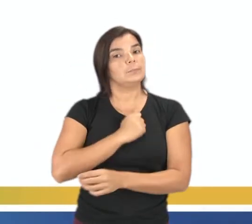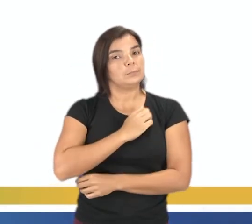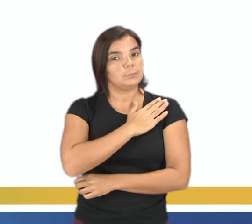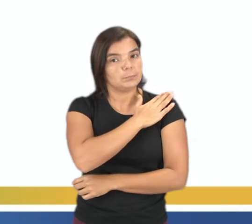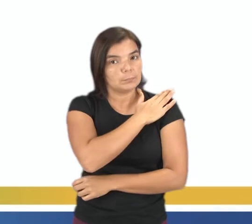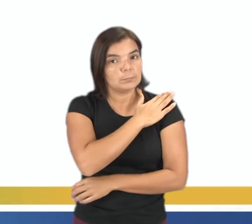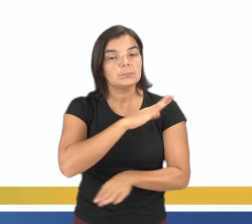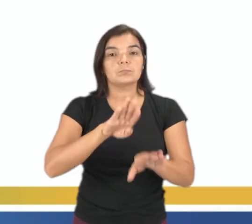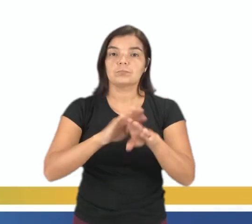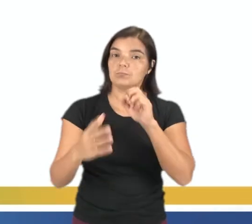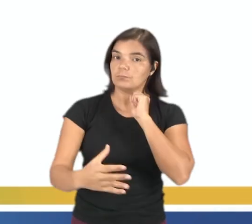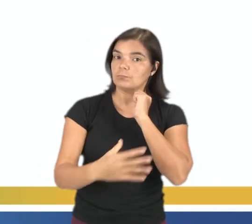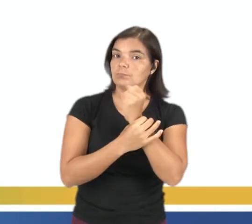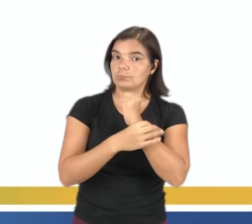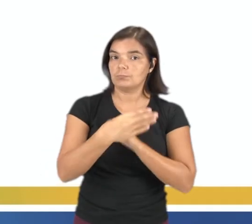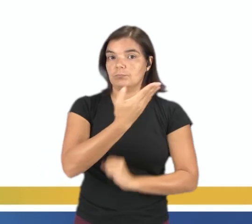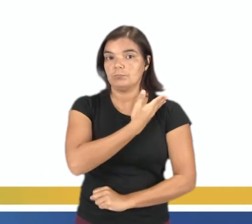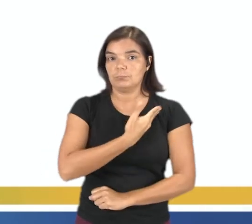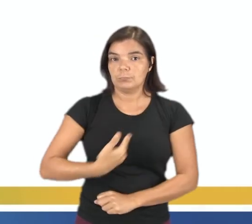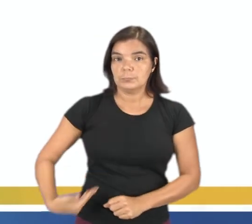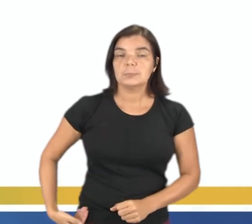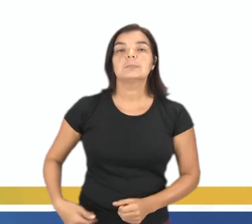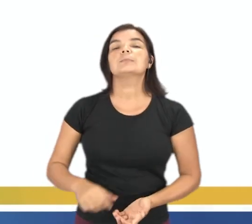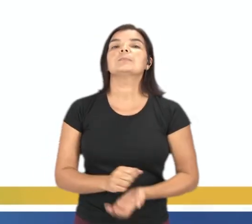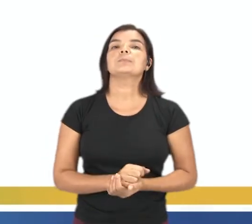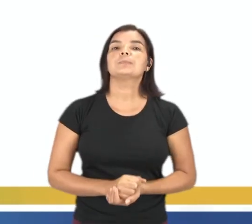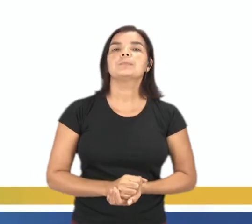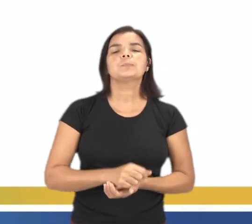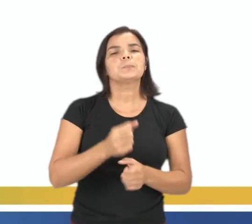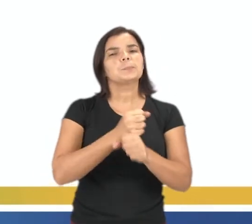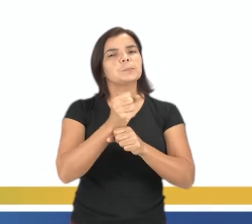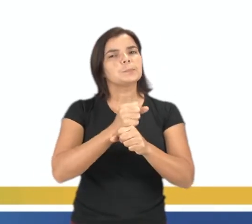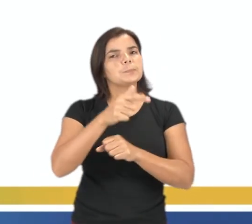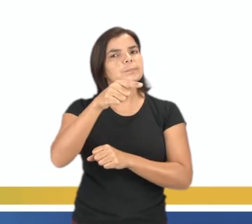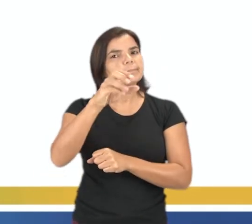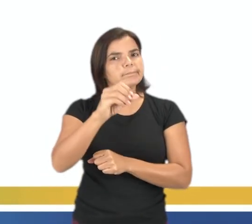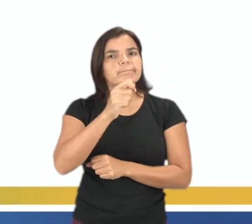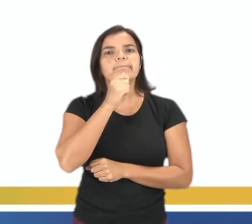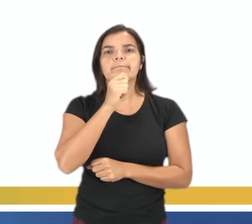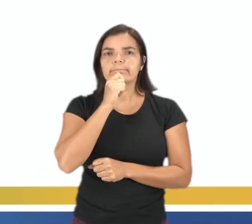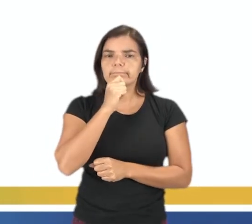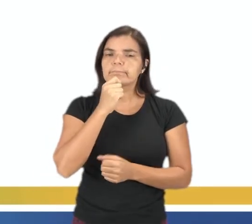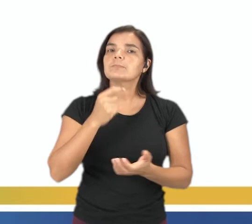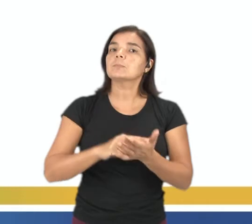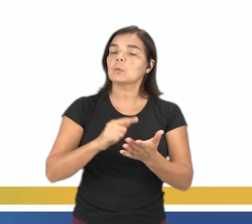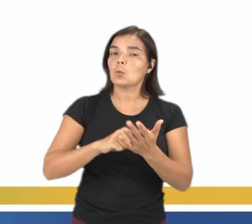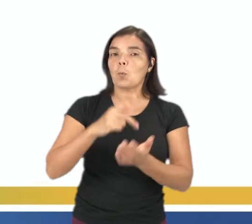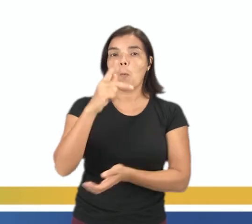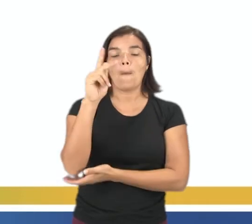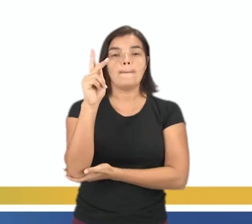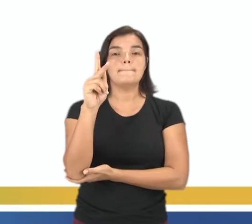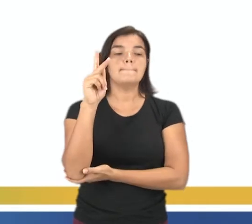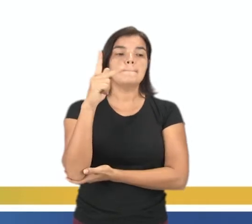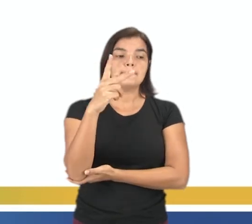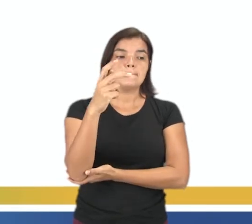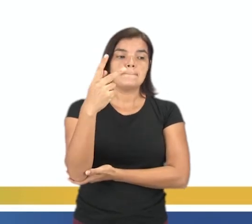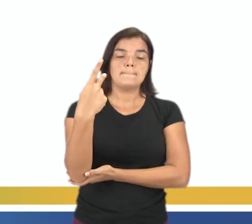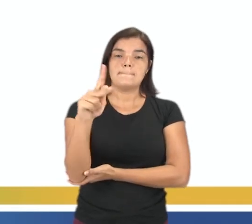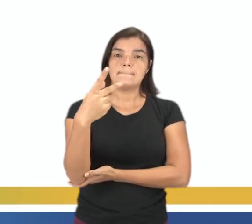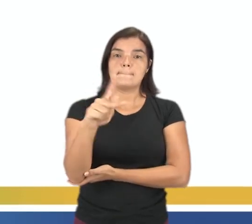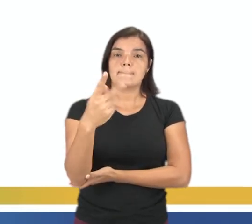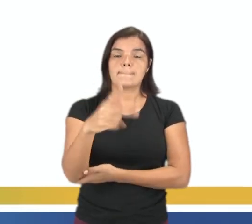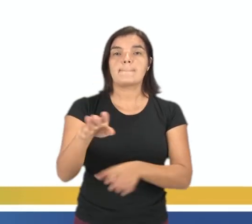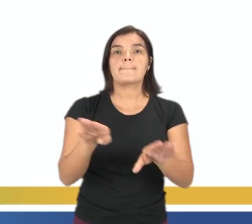militar e segurança pública. Na década de 70 ainda, em parceria com o Paraguai, construíram a hidrelétrica